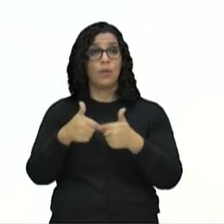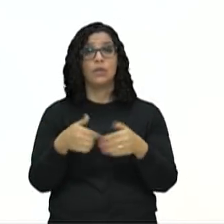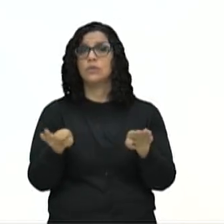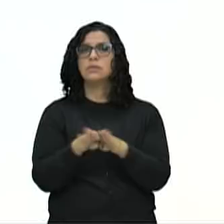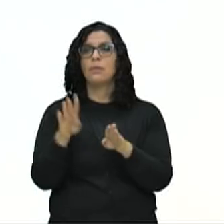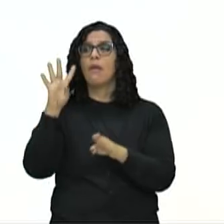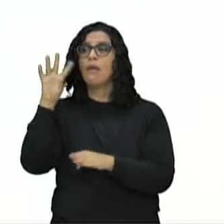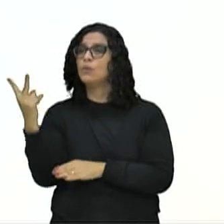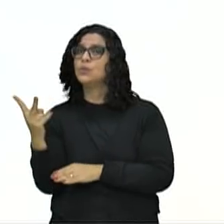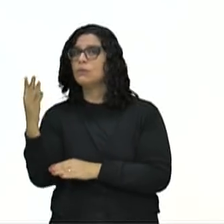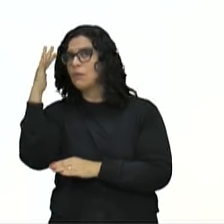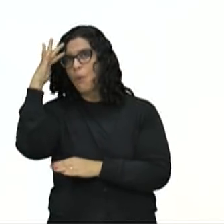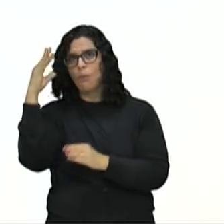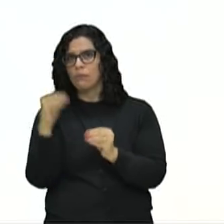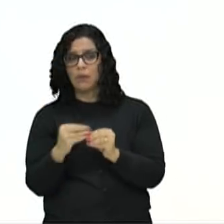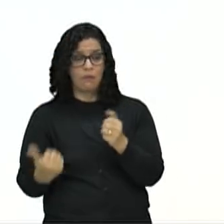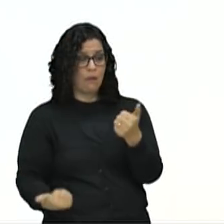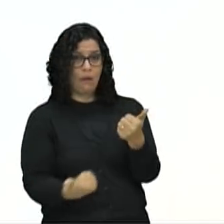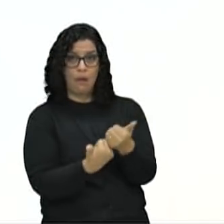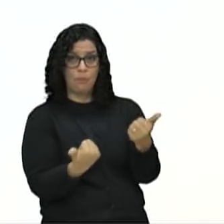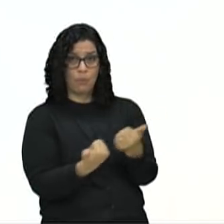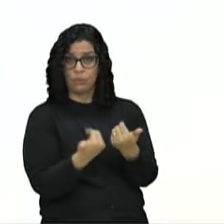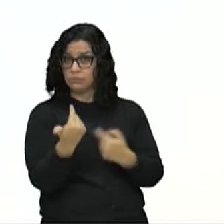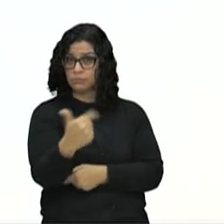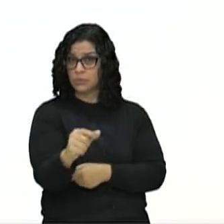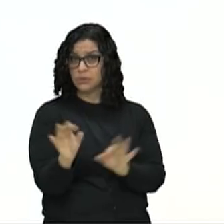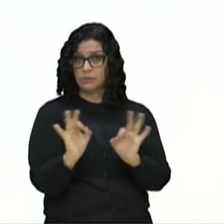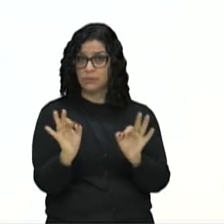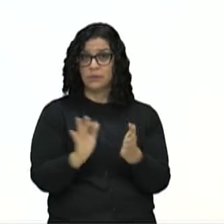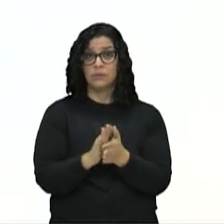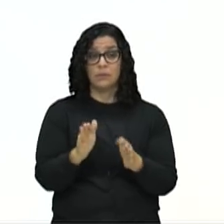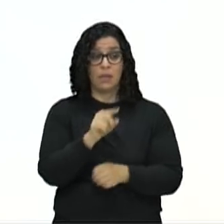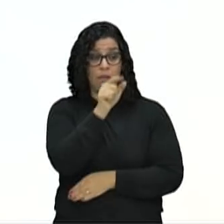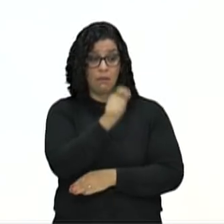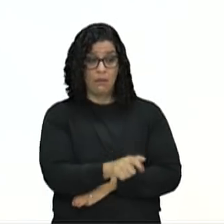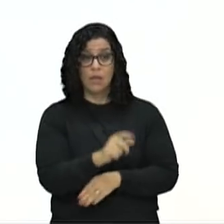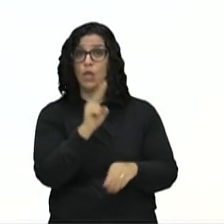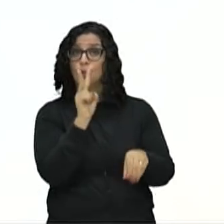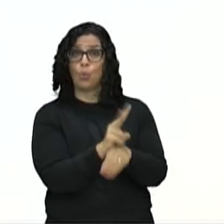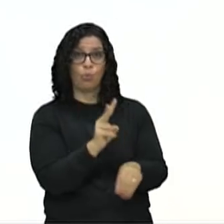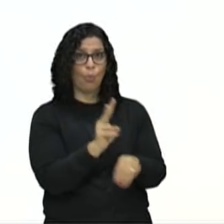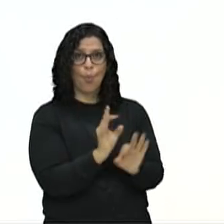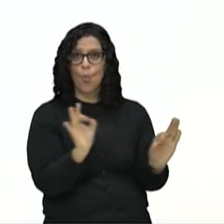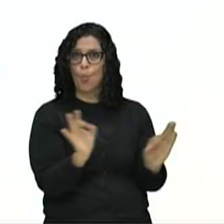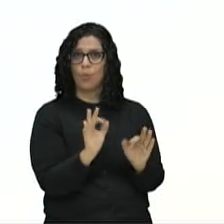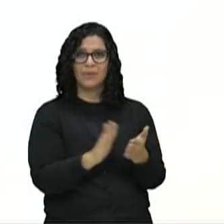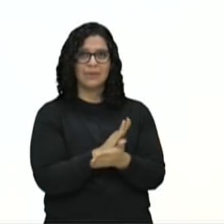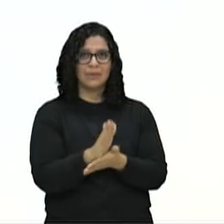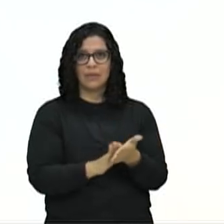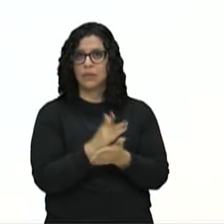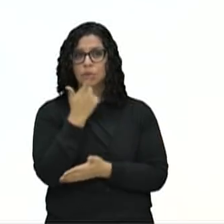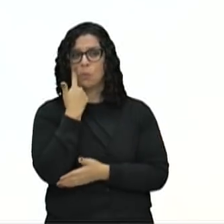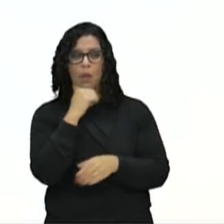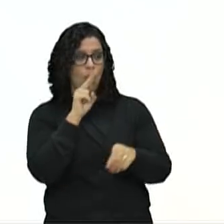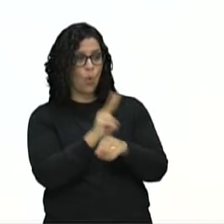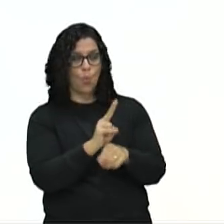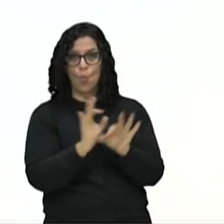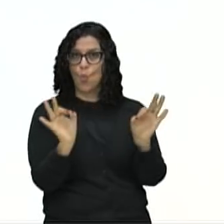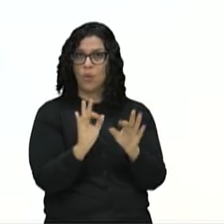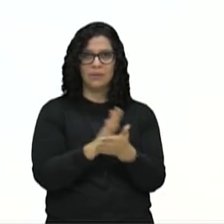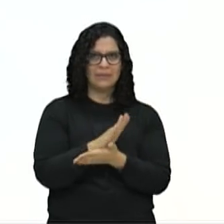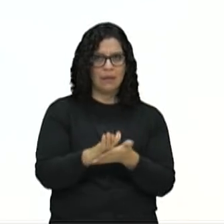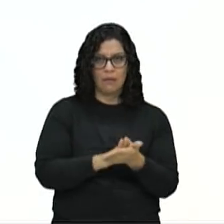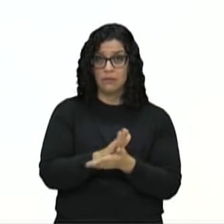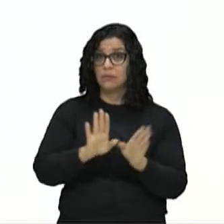de entendimento e apoio, sim. Ele não recebe proteção paterna.